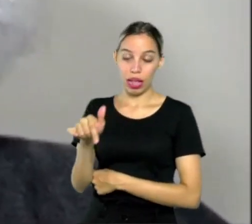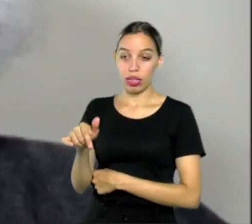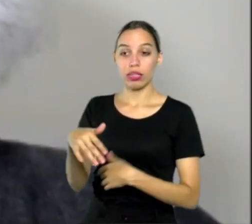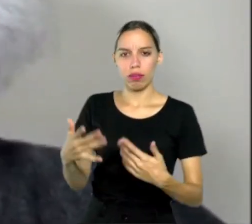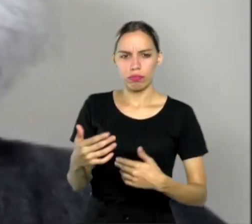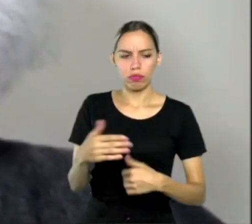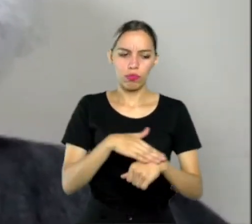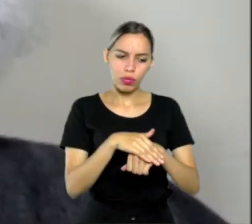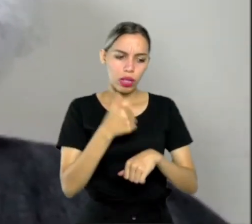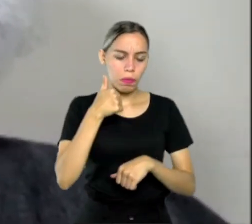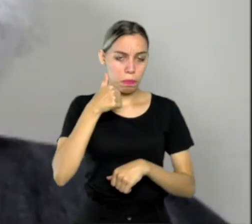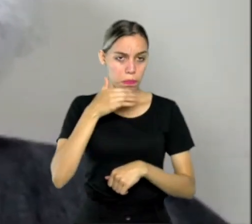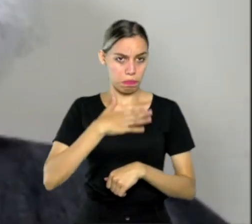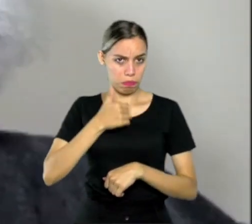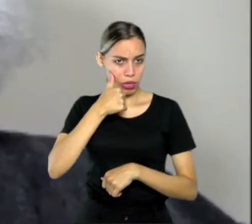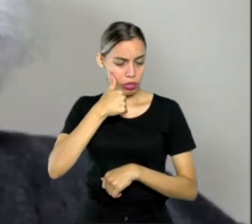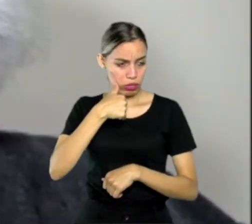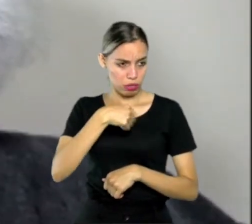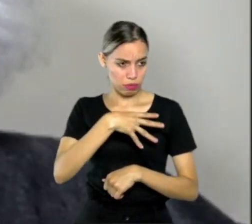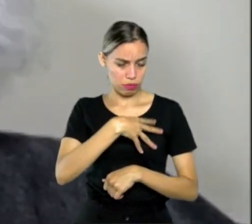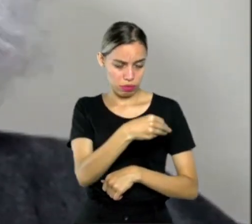sua hora você vai